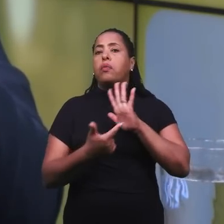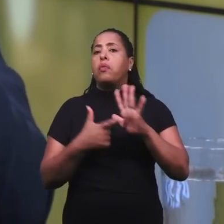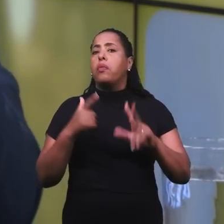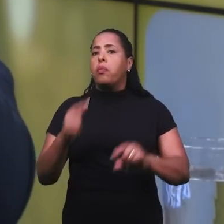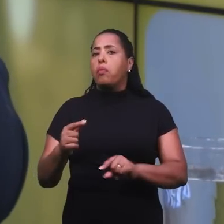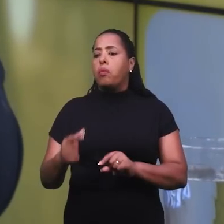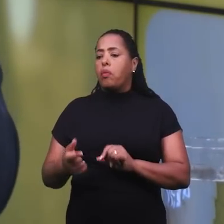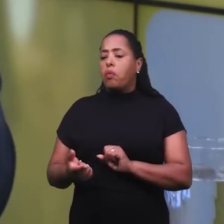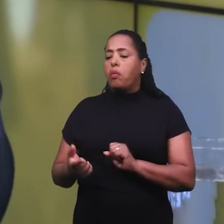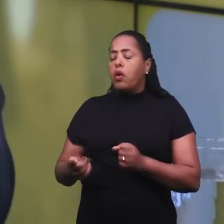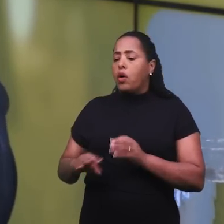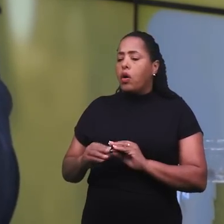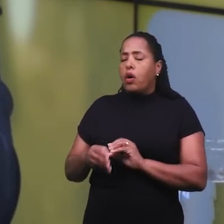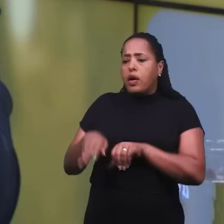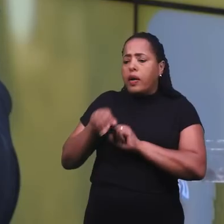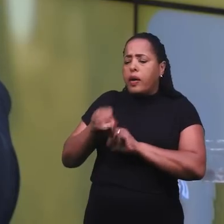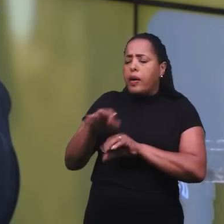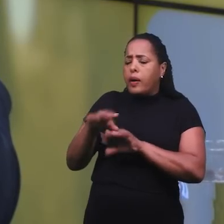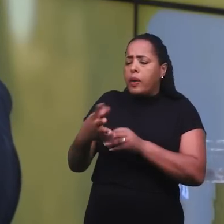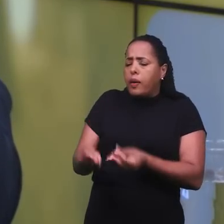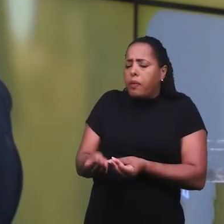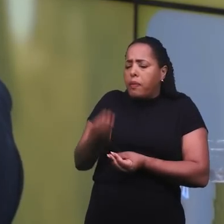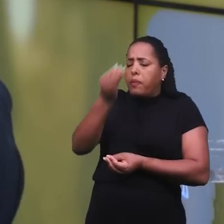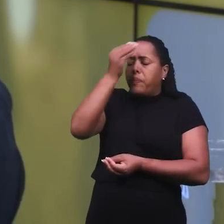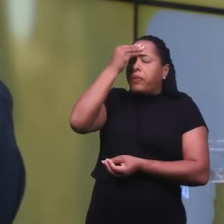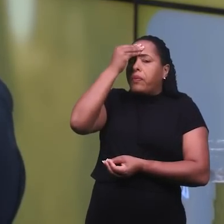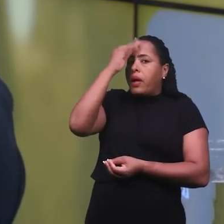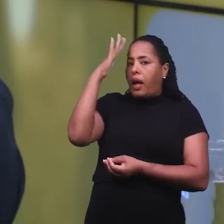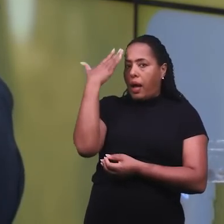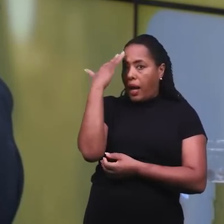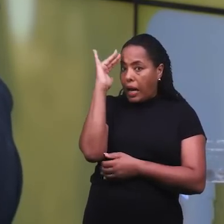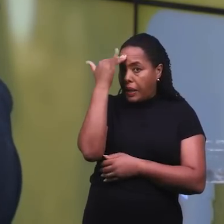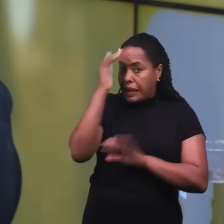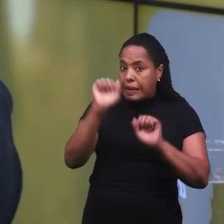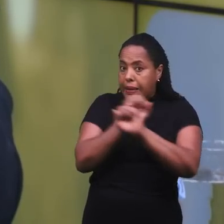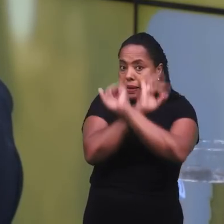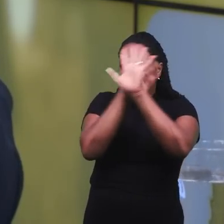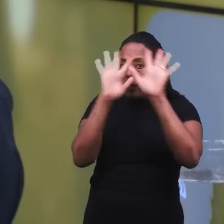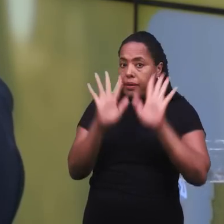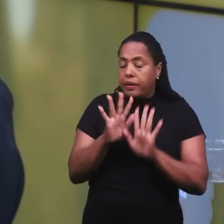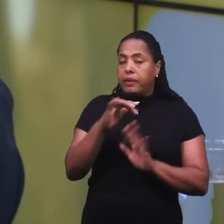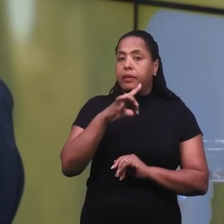versões, inculcar na mente dos filhos, levá-los a entender,